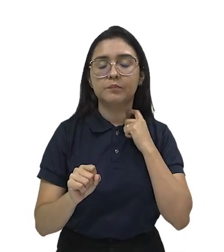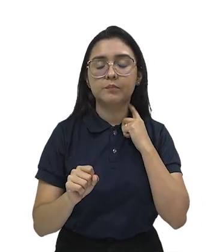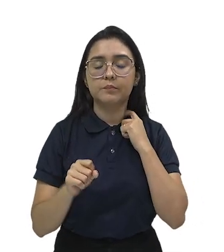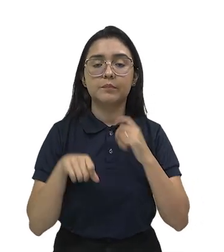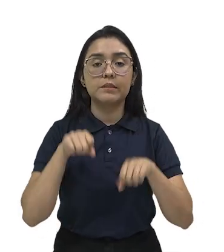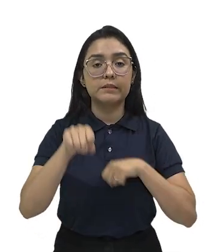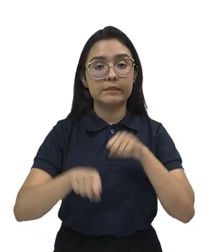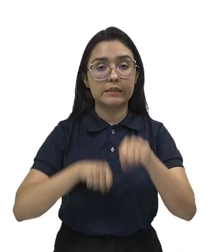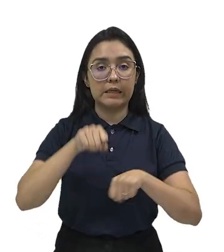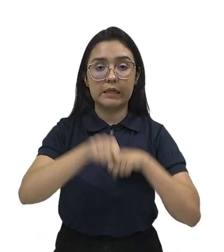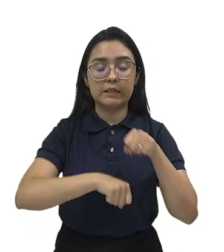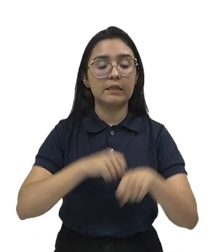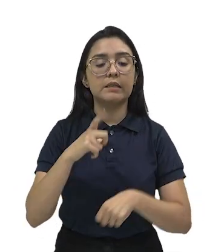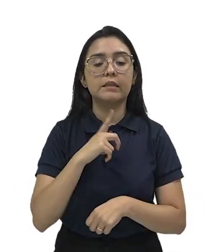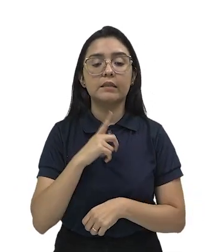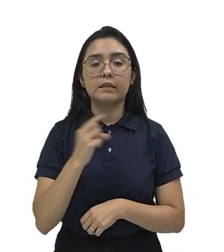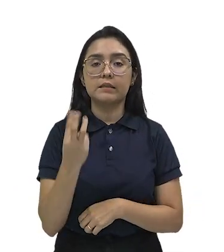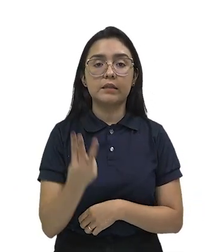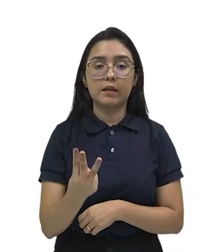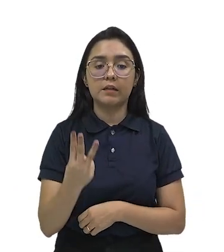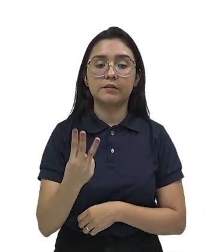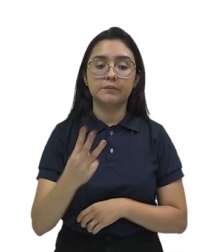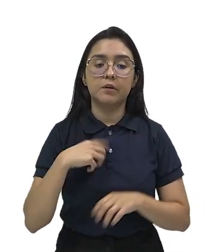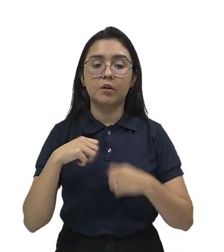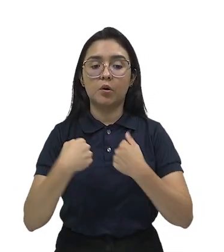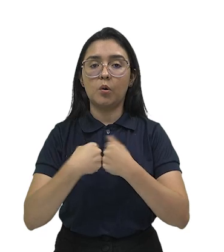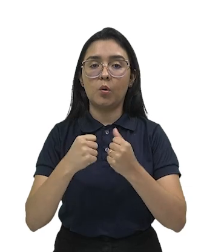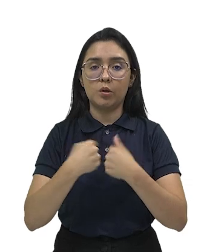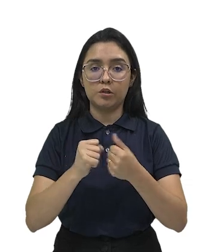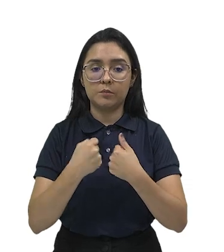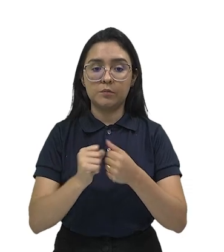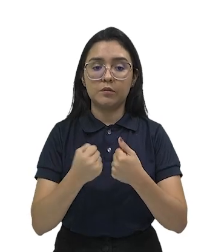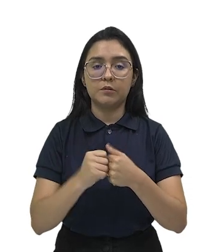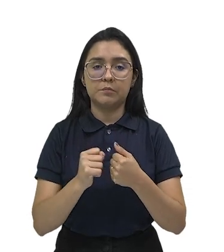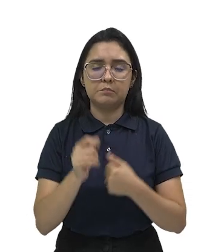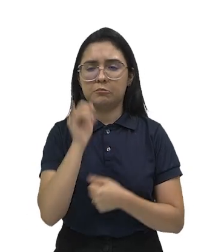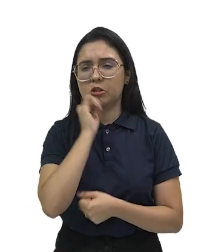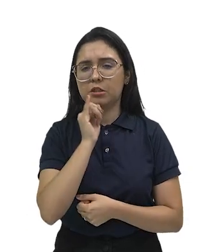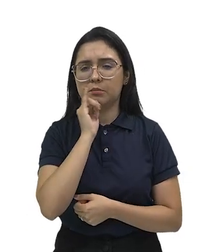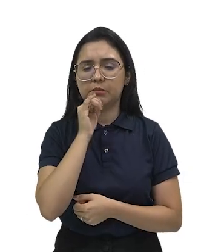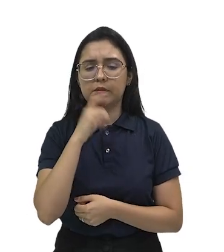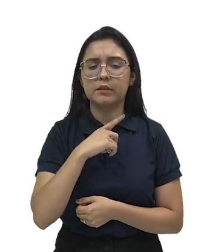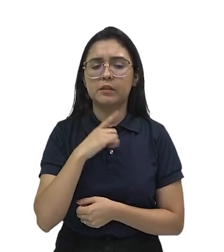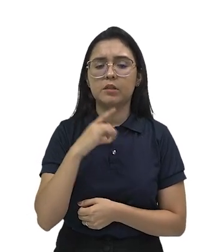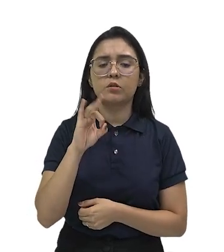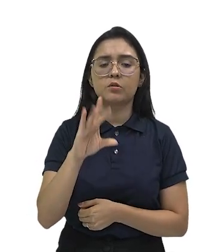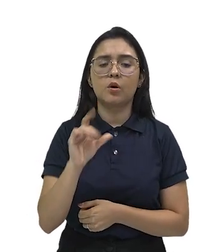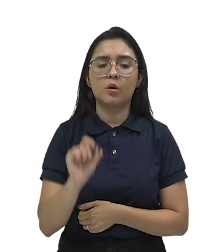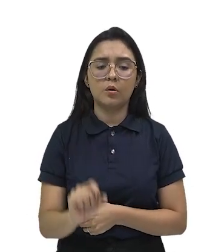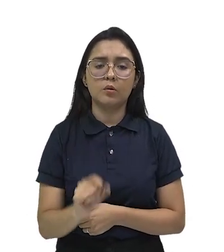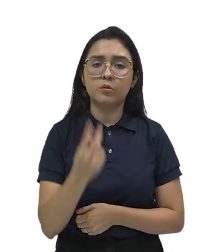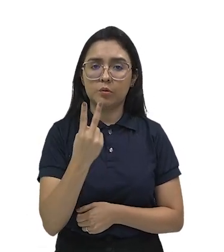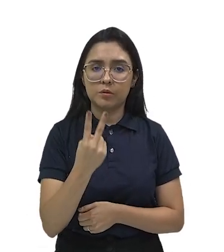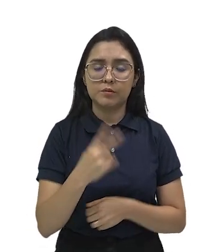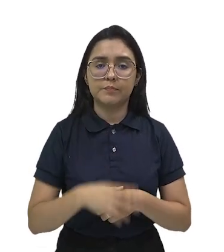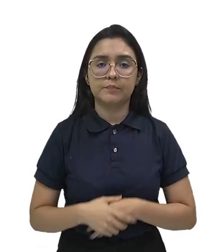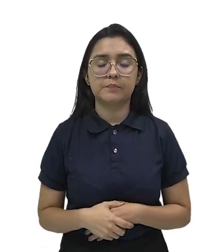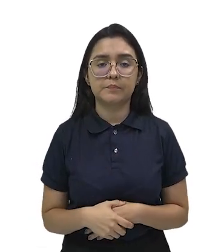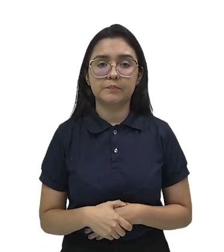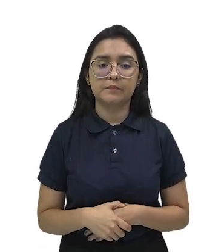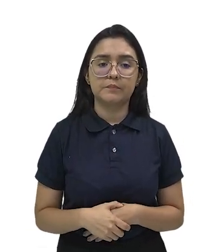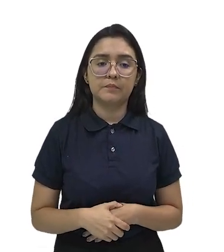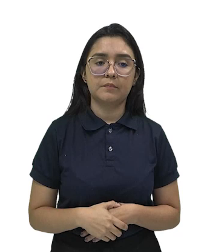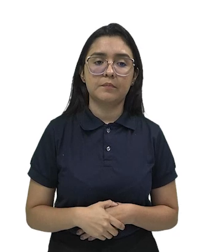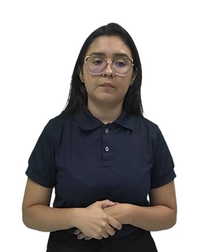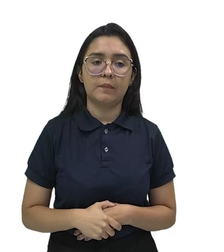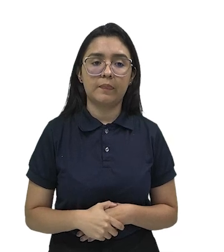Bicicleta, vamos supor que só tenha 3. E ônibus, vamos supor que só tenha 2.